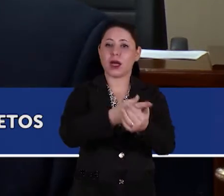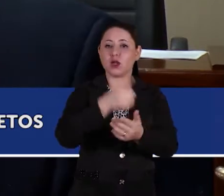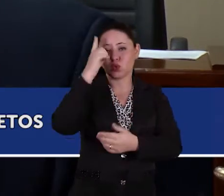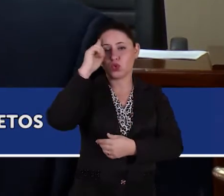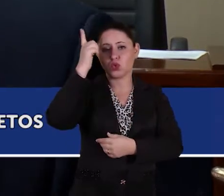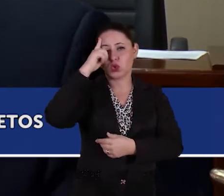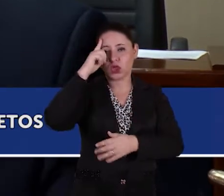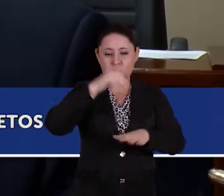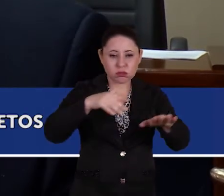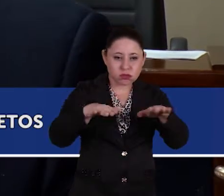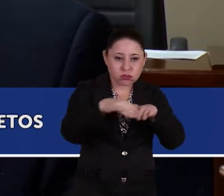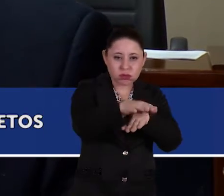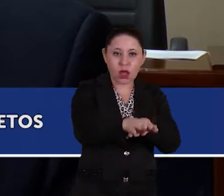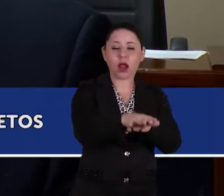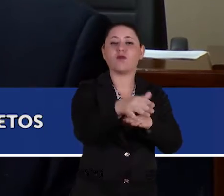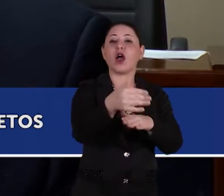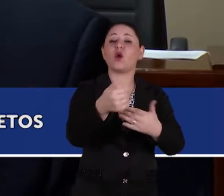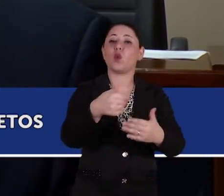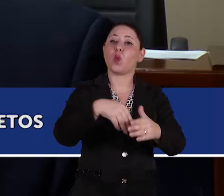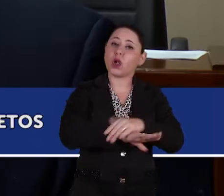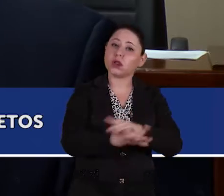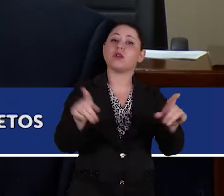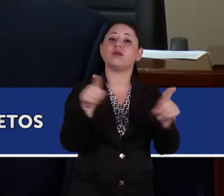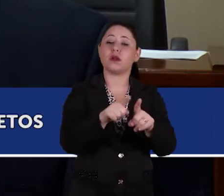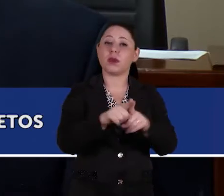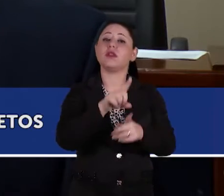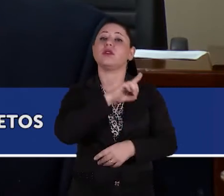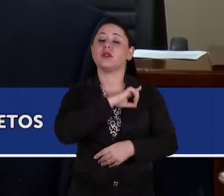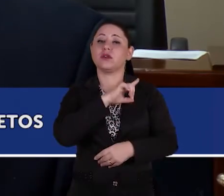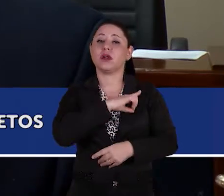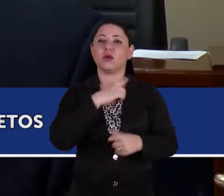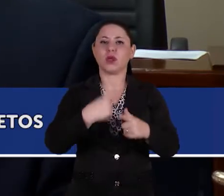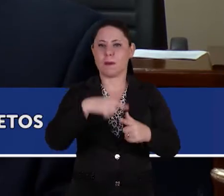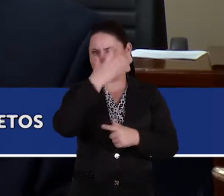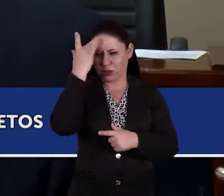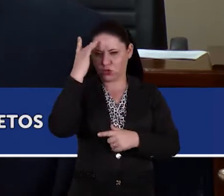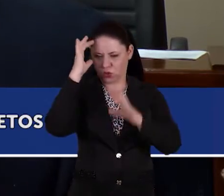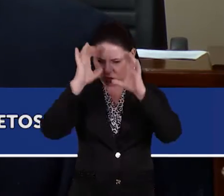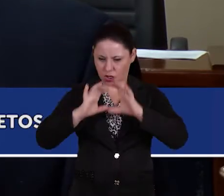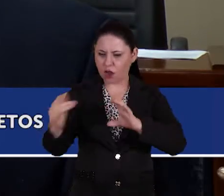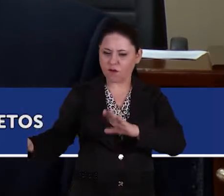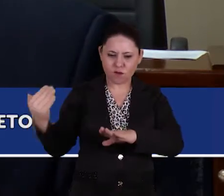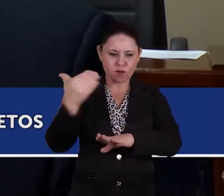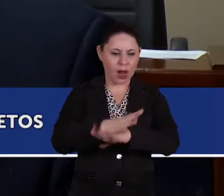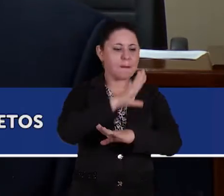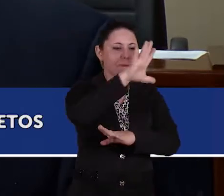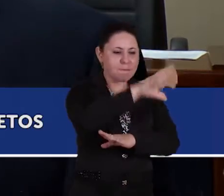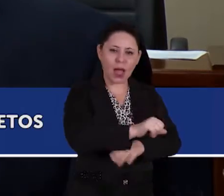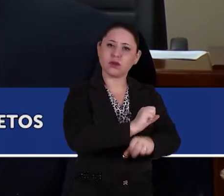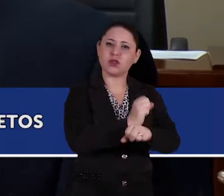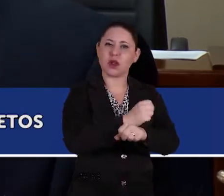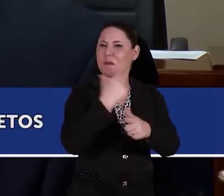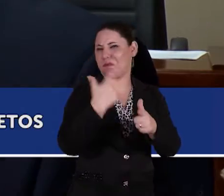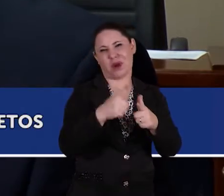do estacionamento. Então, agora nas delegacias será assim também, para que o cidadão vá lá, retire esse veículo e não fique gerando problemas,